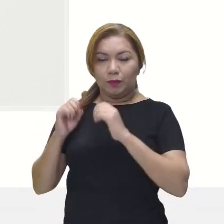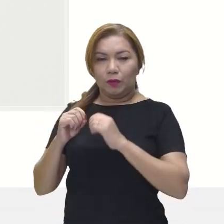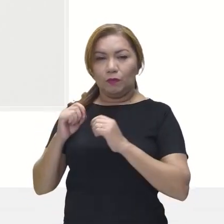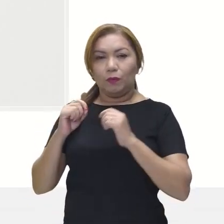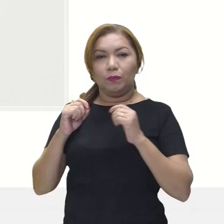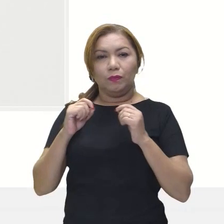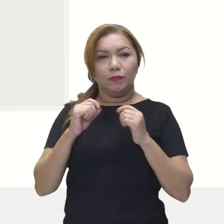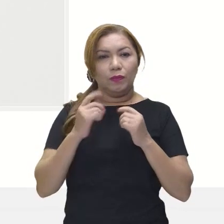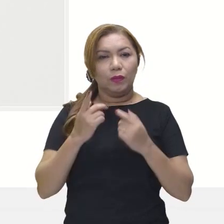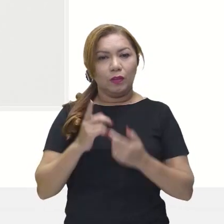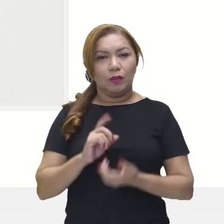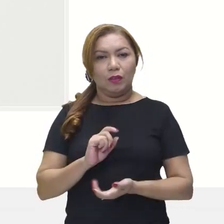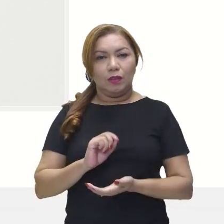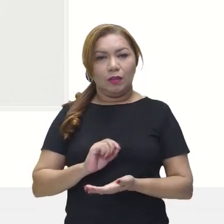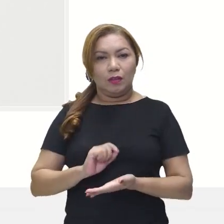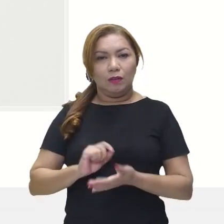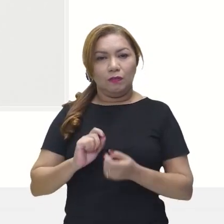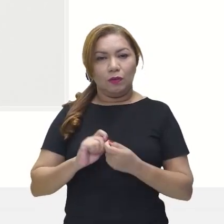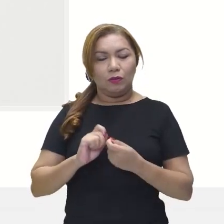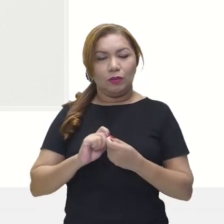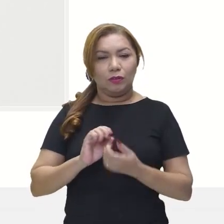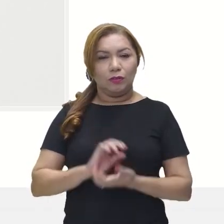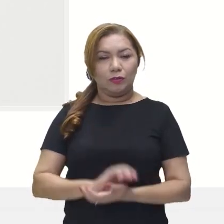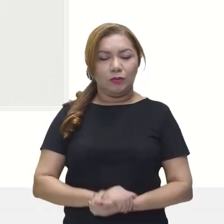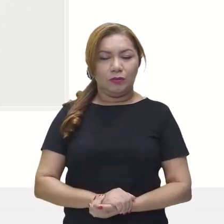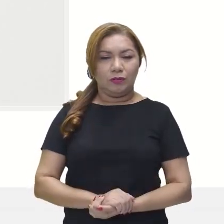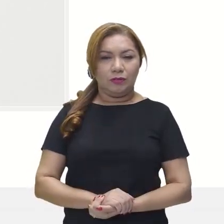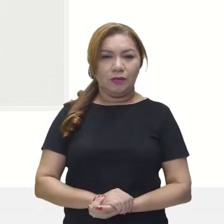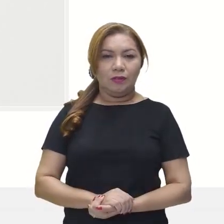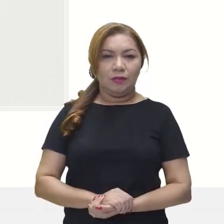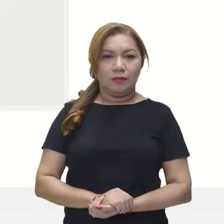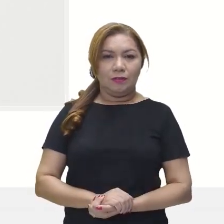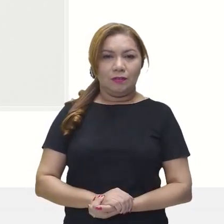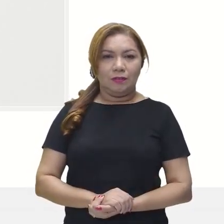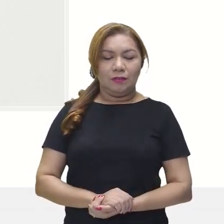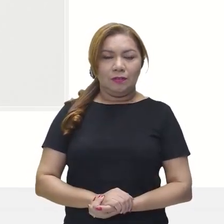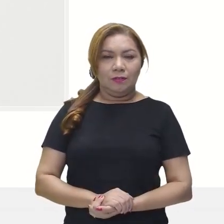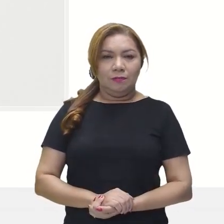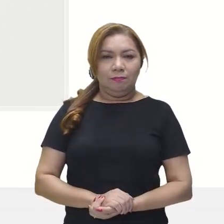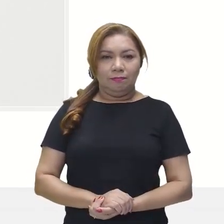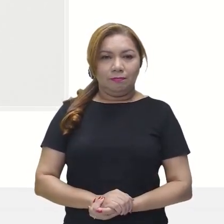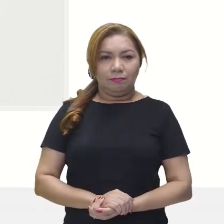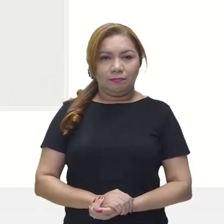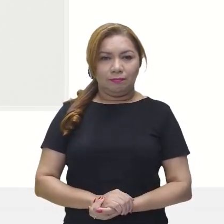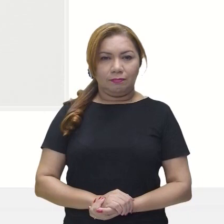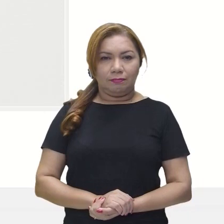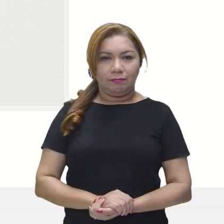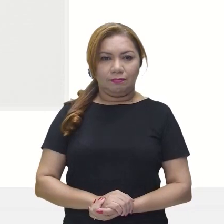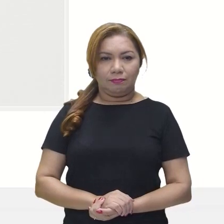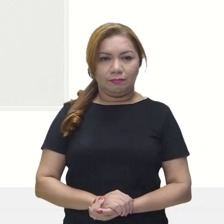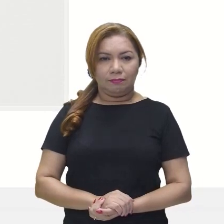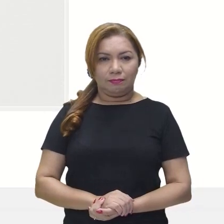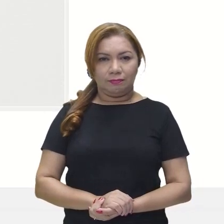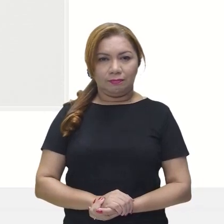faltando tá faltando bem aqui, ó. Onde, professor? Aqui nessa, ele não colocou aqui. Então eu tenho